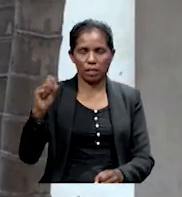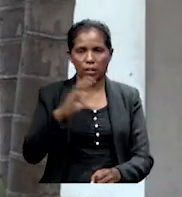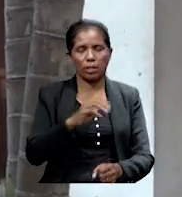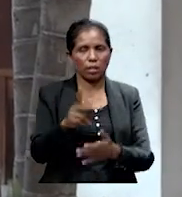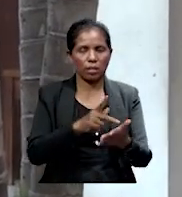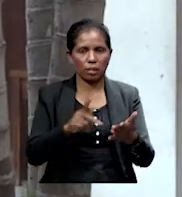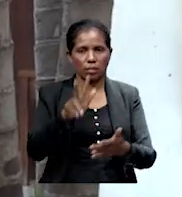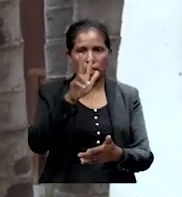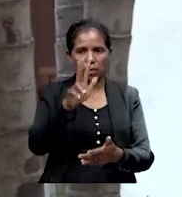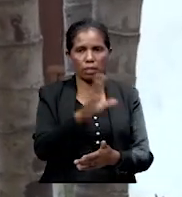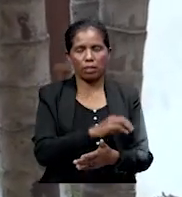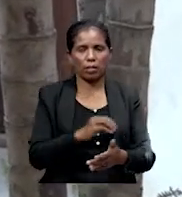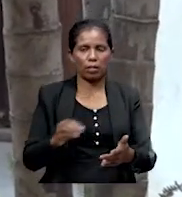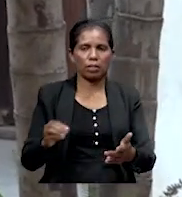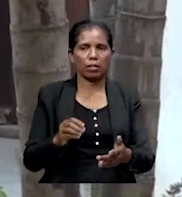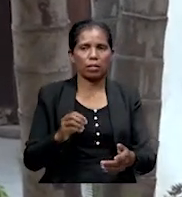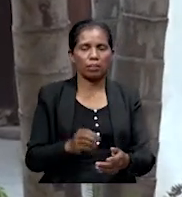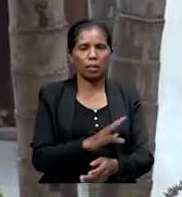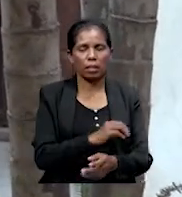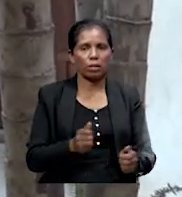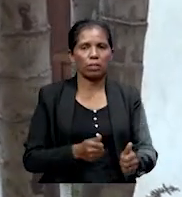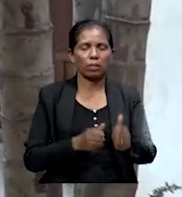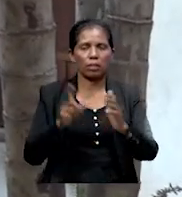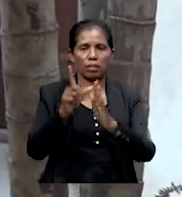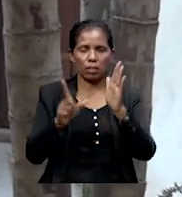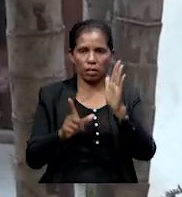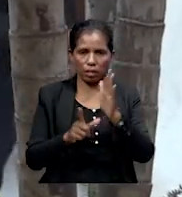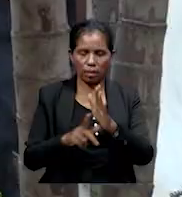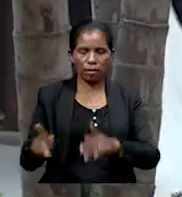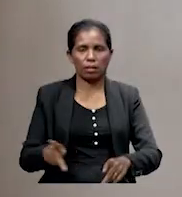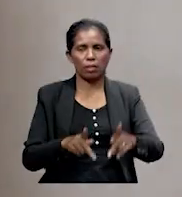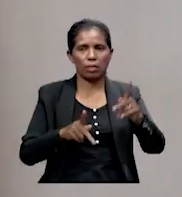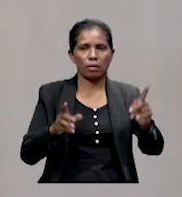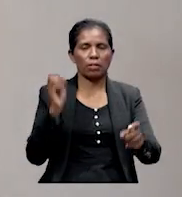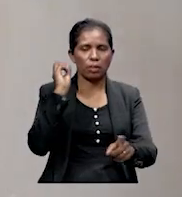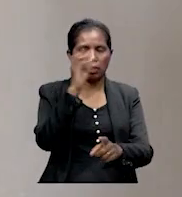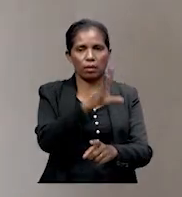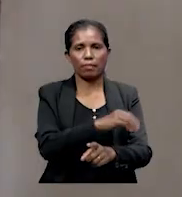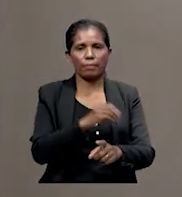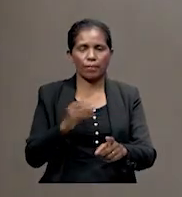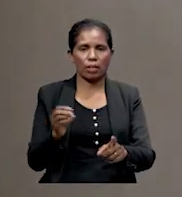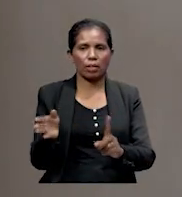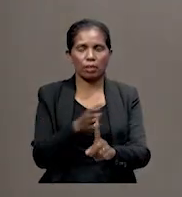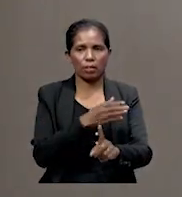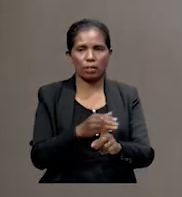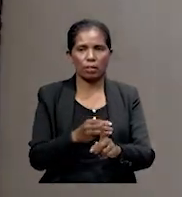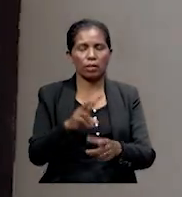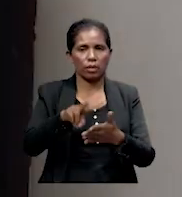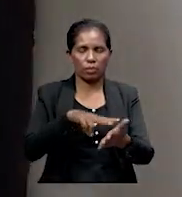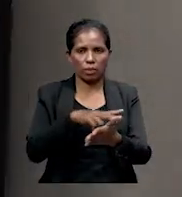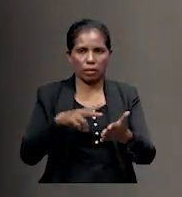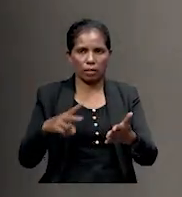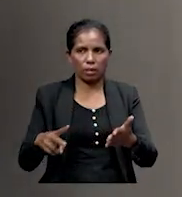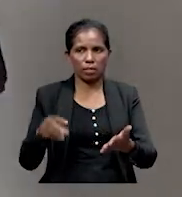tolu hanesan perturbação ordem pública, ofensas corporais grave, obstrução ba autoridade danu ho violência,